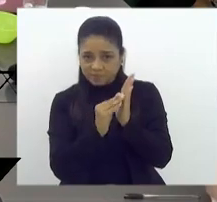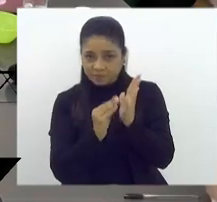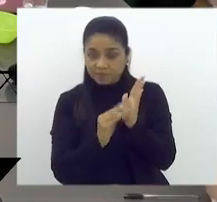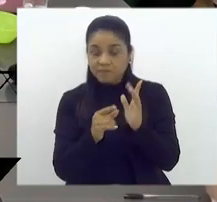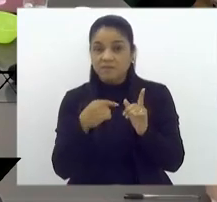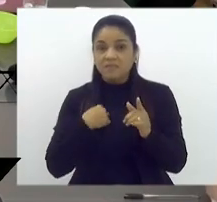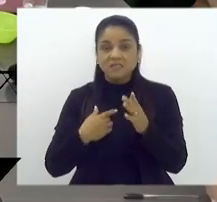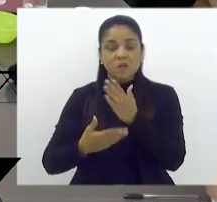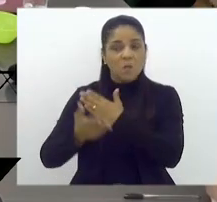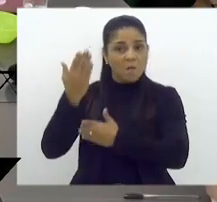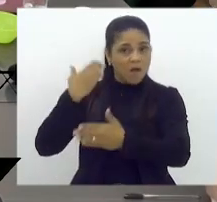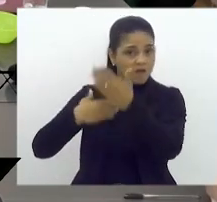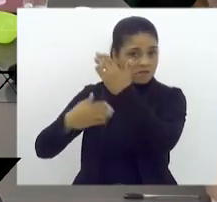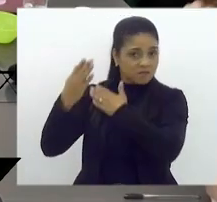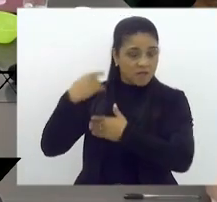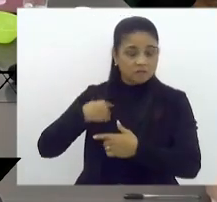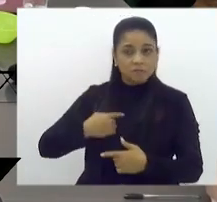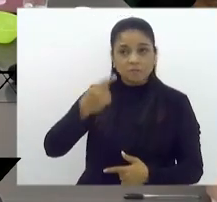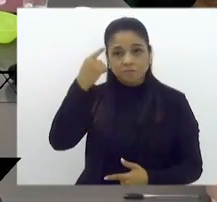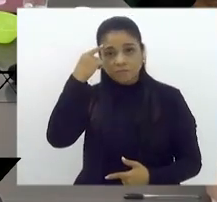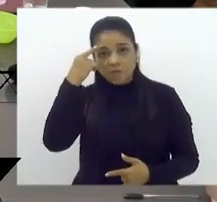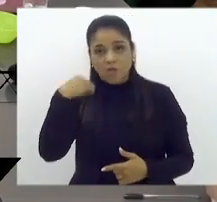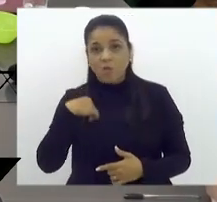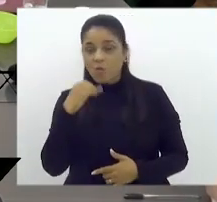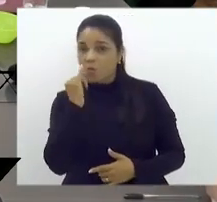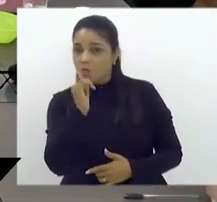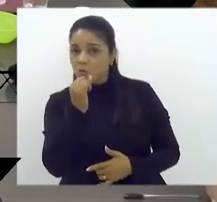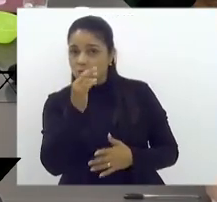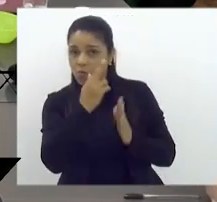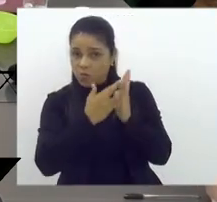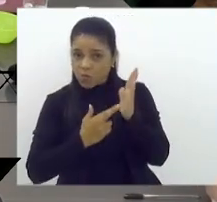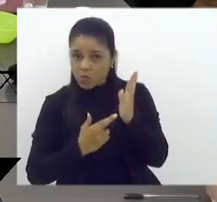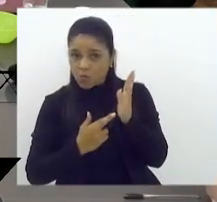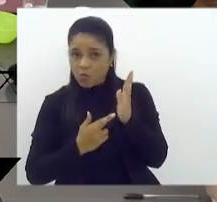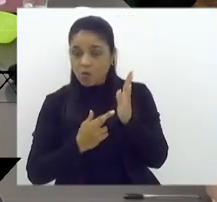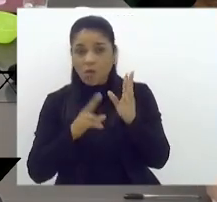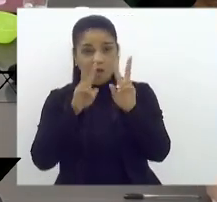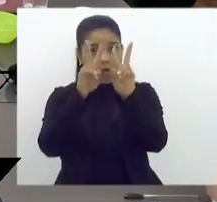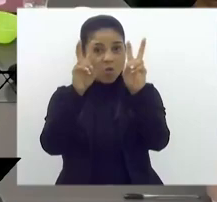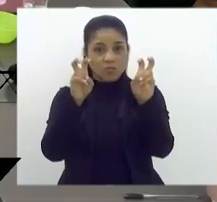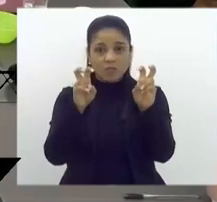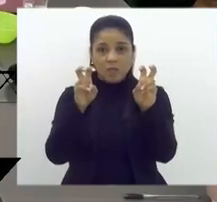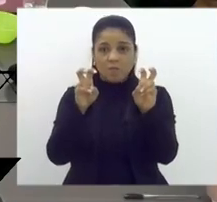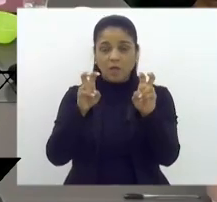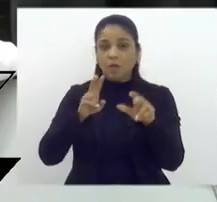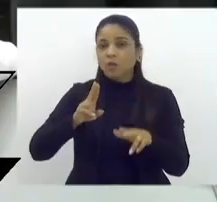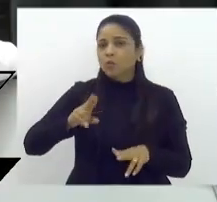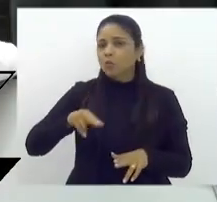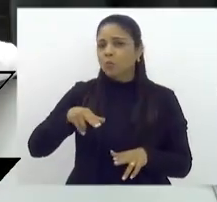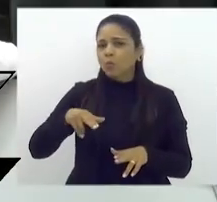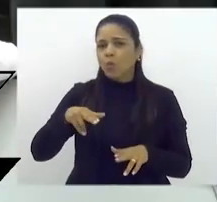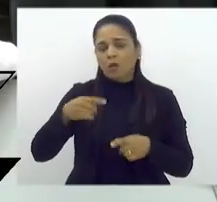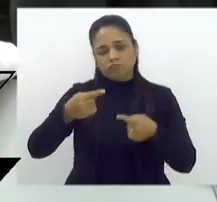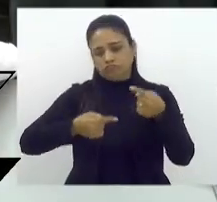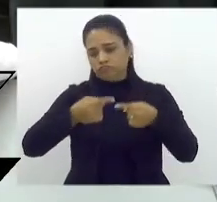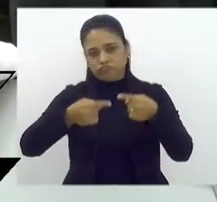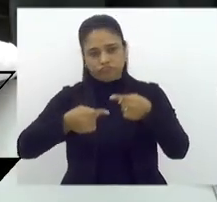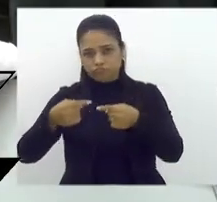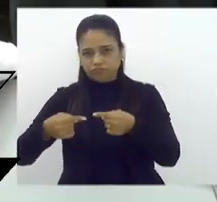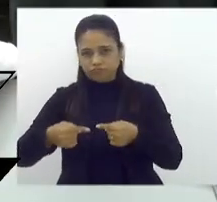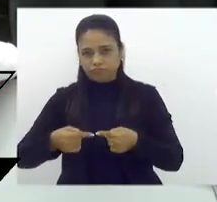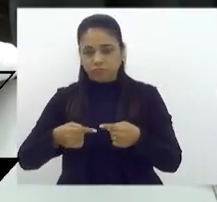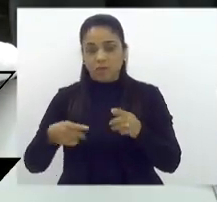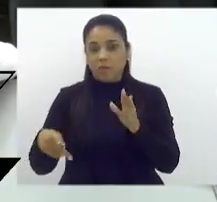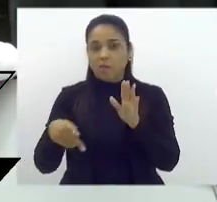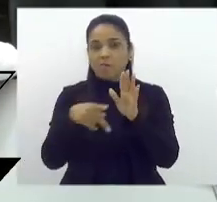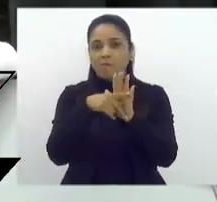o passado, eu fui relator, e porque esse tema nunca andou na casa, esta é a verdade. Projeto do